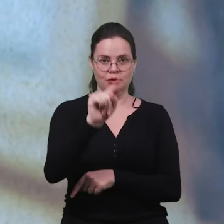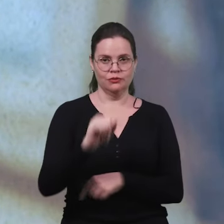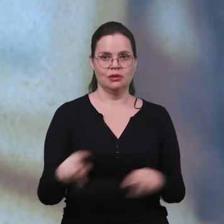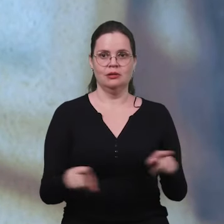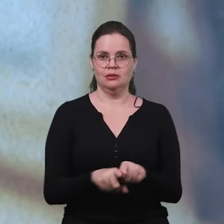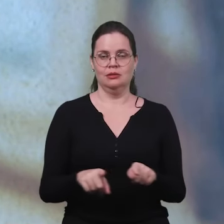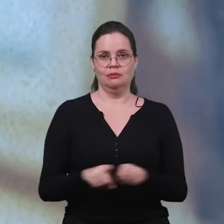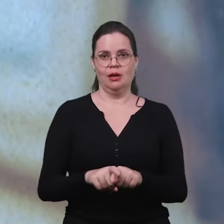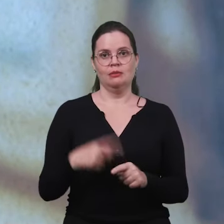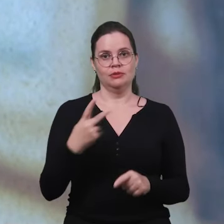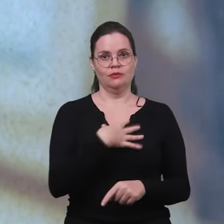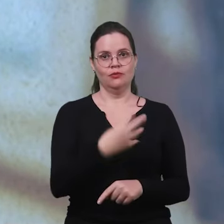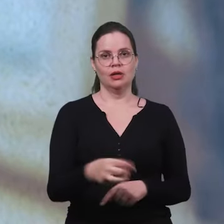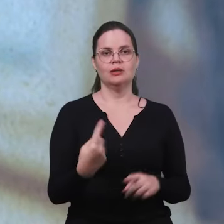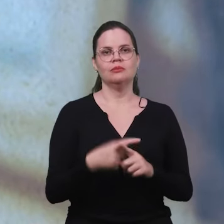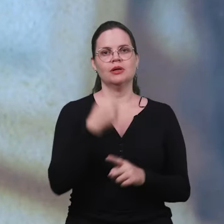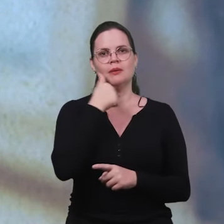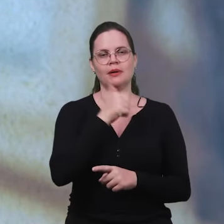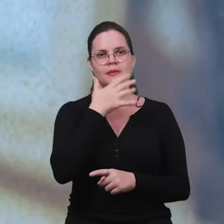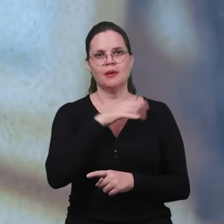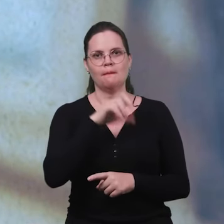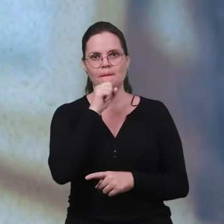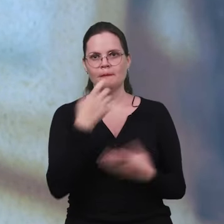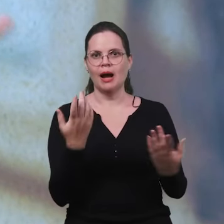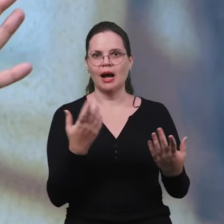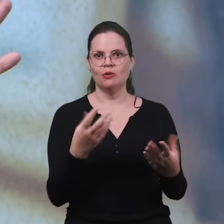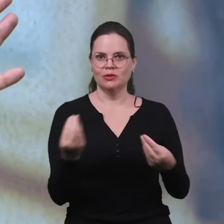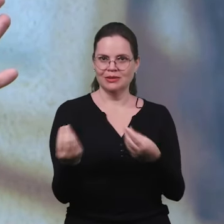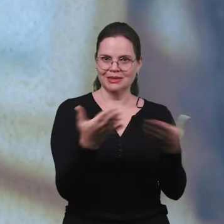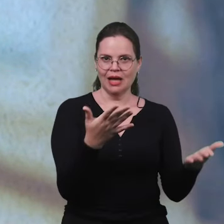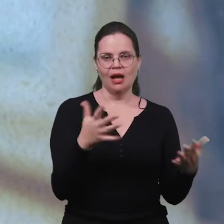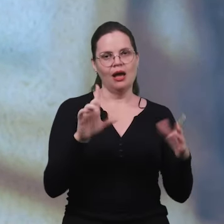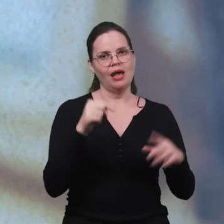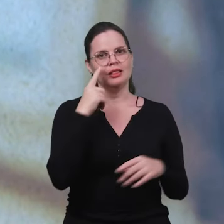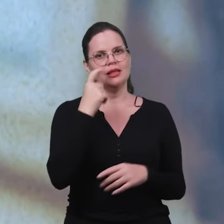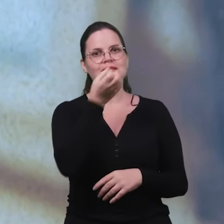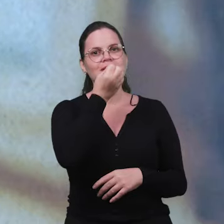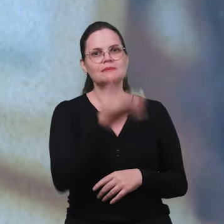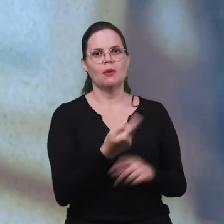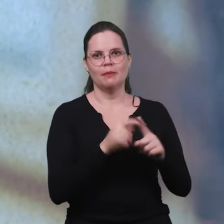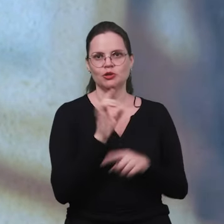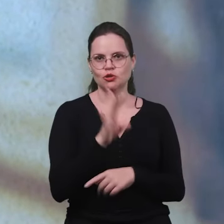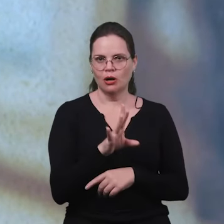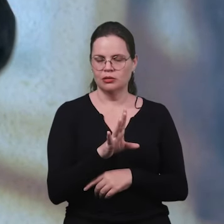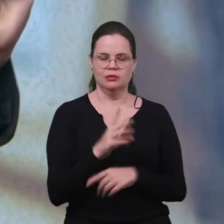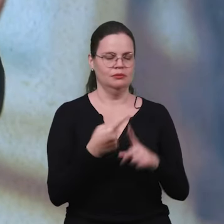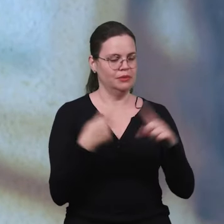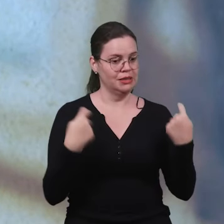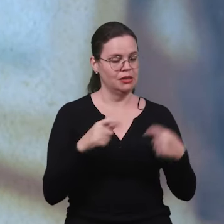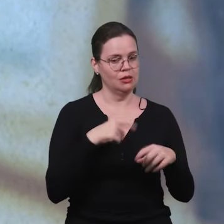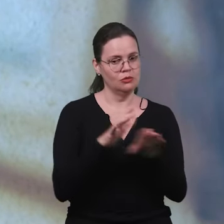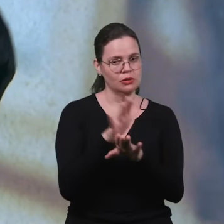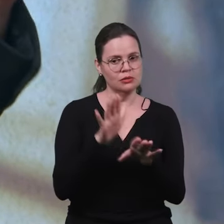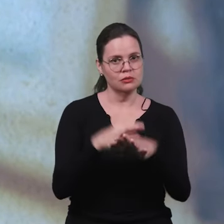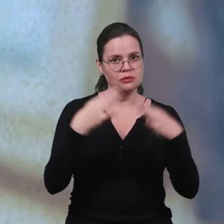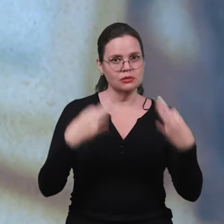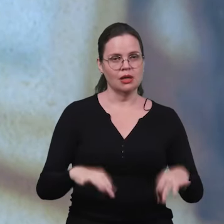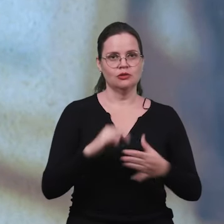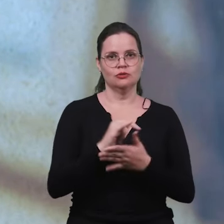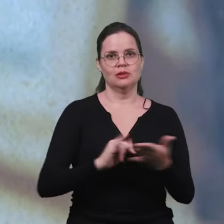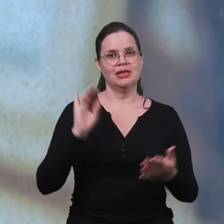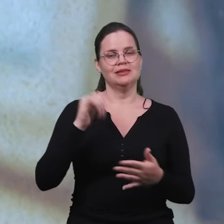você, né? Porque o pai, a mãe, quando faz isso, está na melhor das intenções, mas não basta. Você tem que ter orientação para fazer da forma certinha e